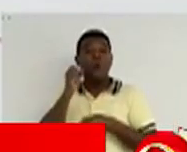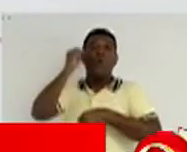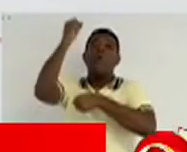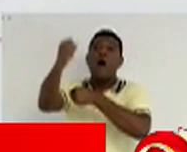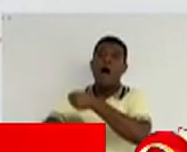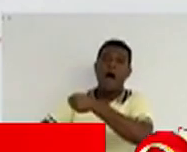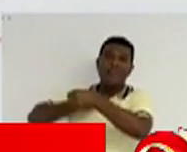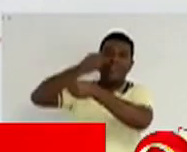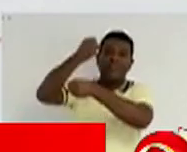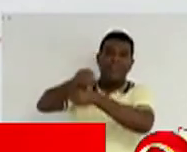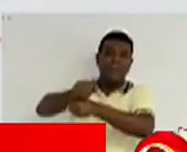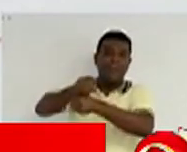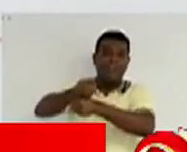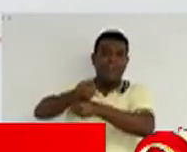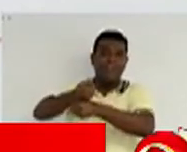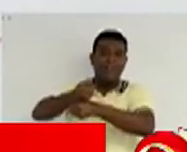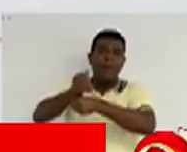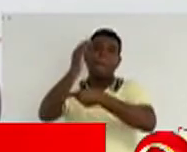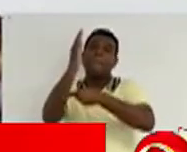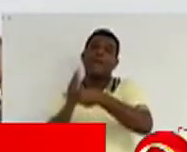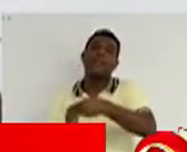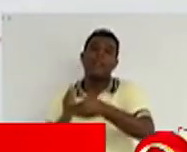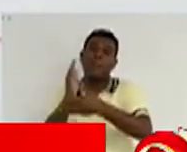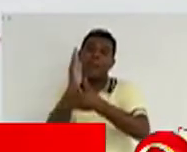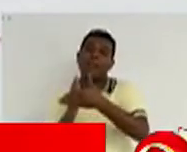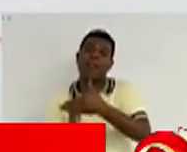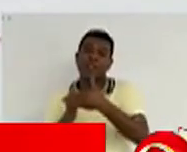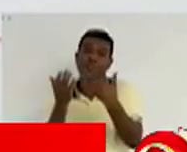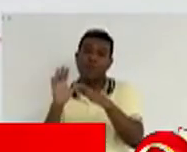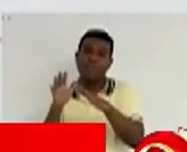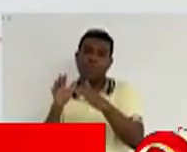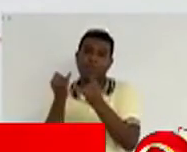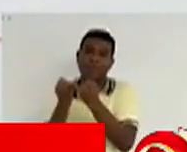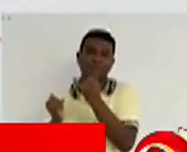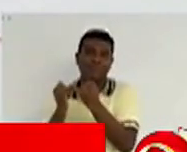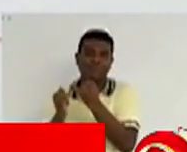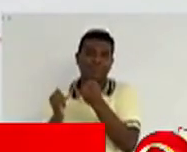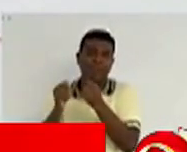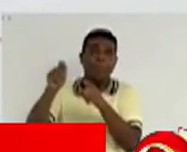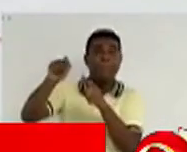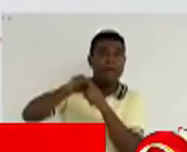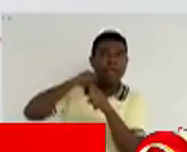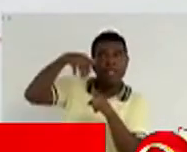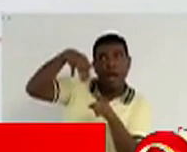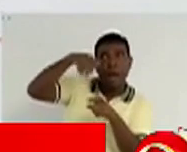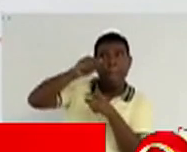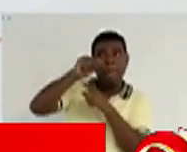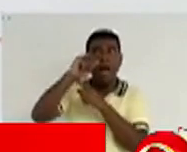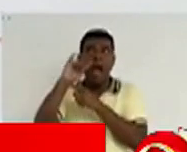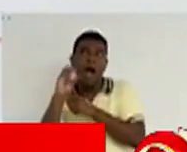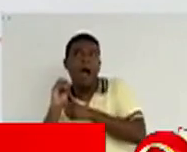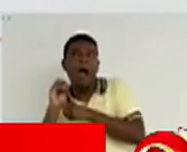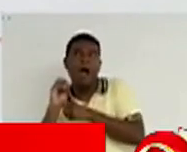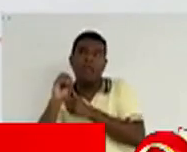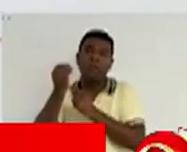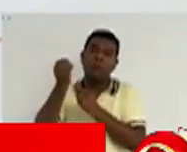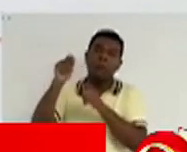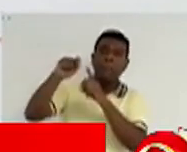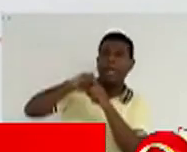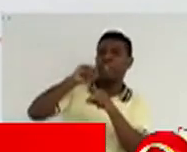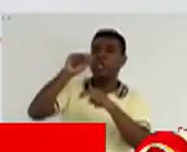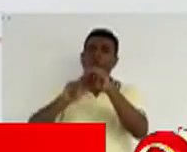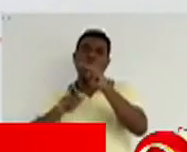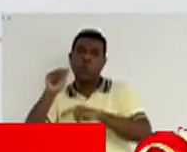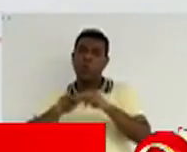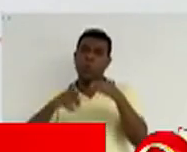antes disso do ponto de vista de uma vacina para toda a população é possível que seja difícil é